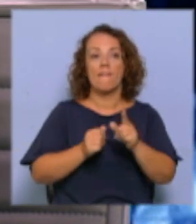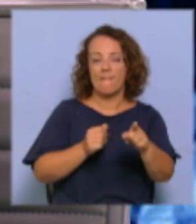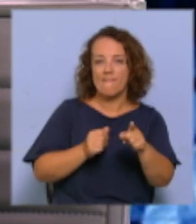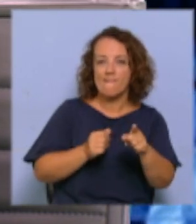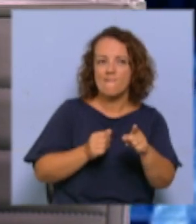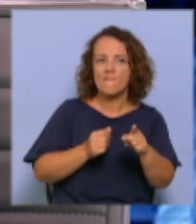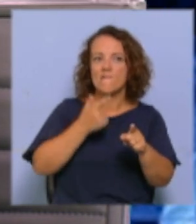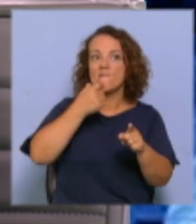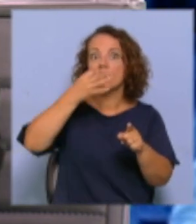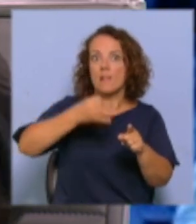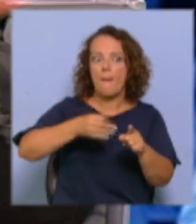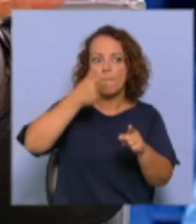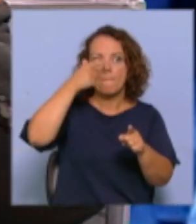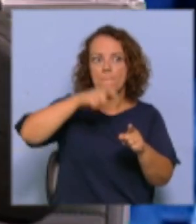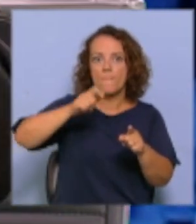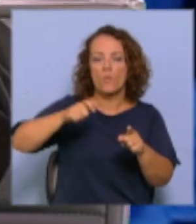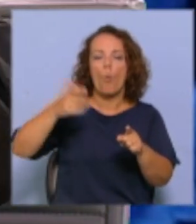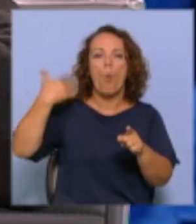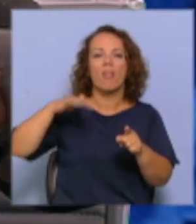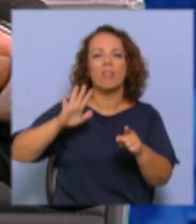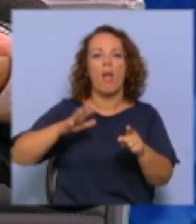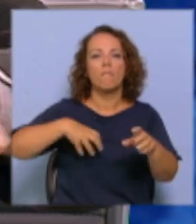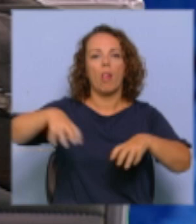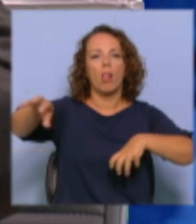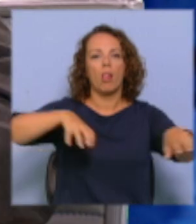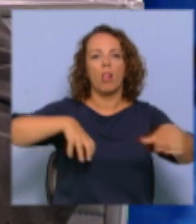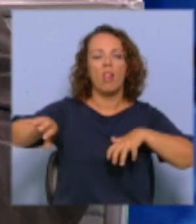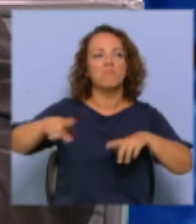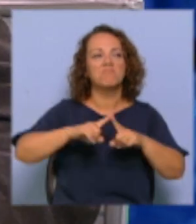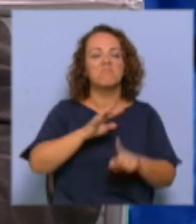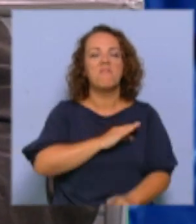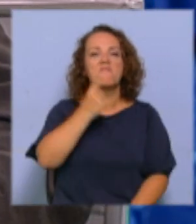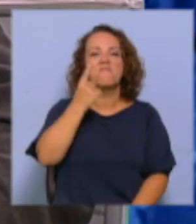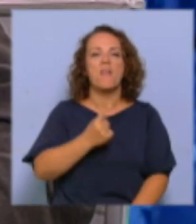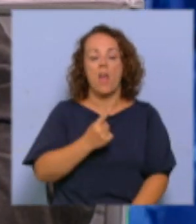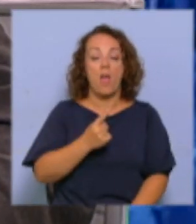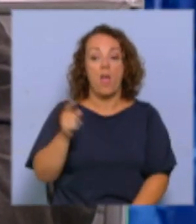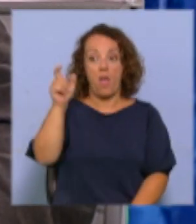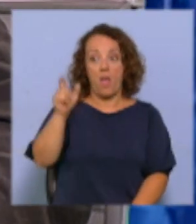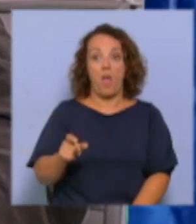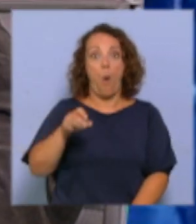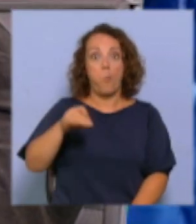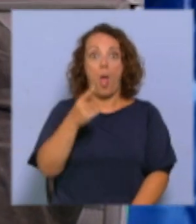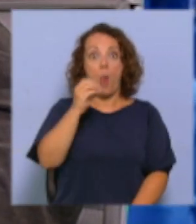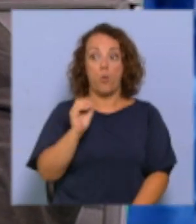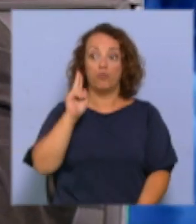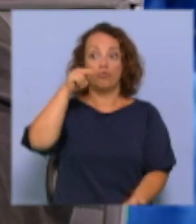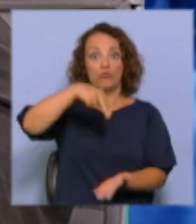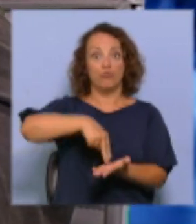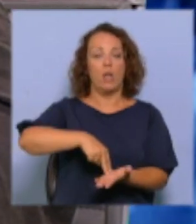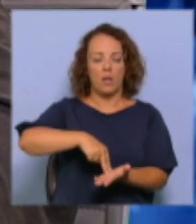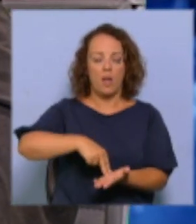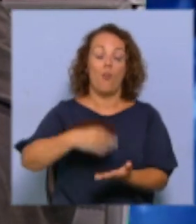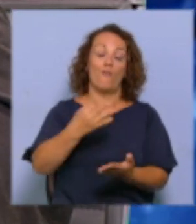certamente muita gente estava descentrada na vivência da sua fé. Paulo chega e, a partir da experiência ali vivida,